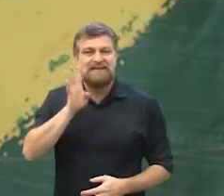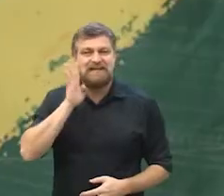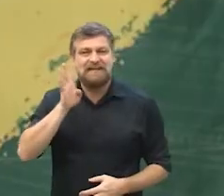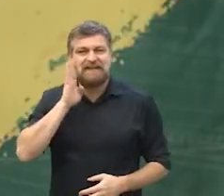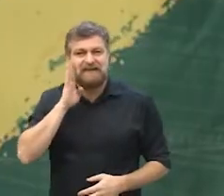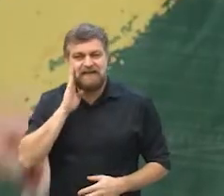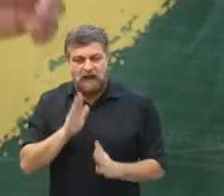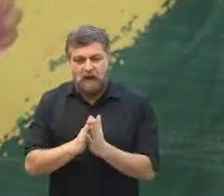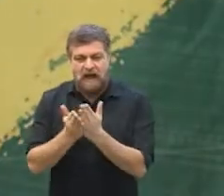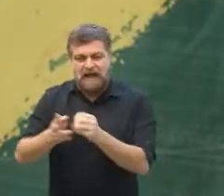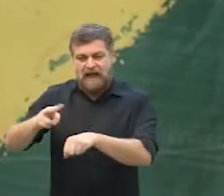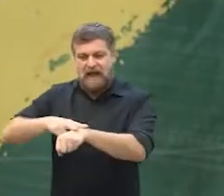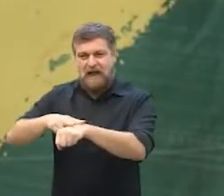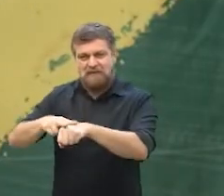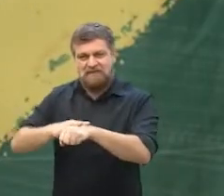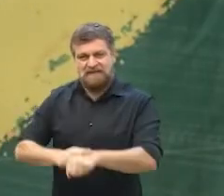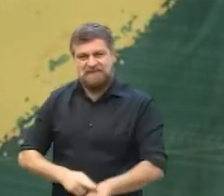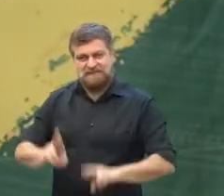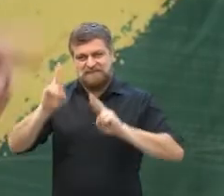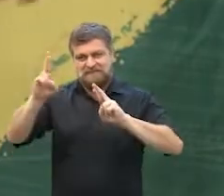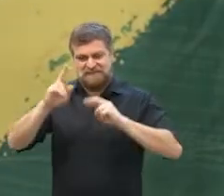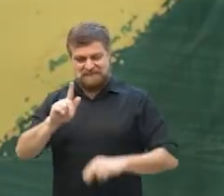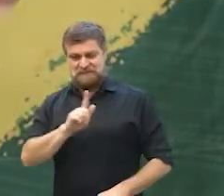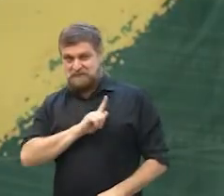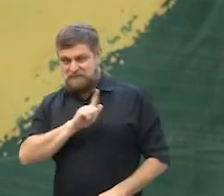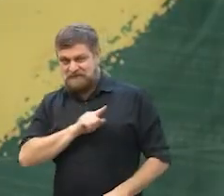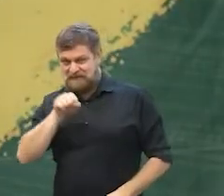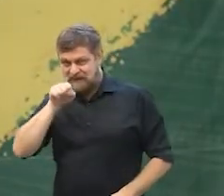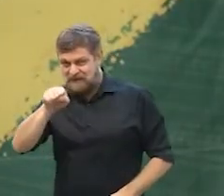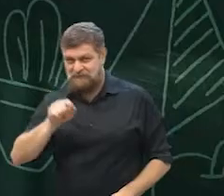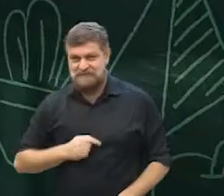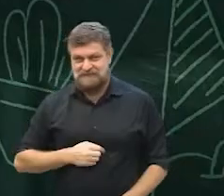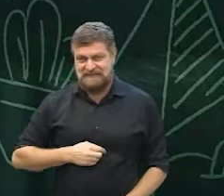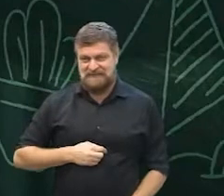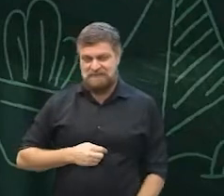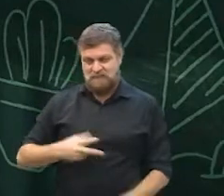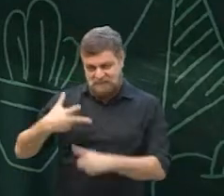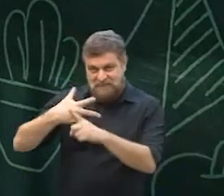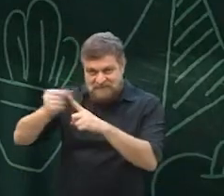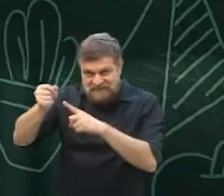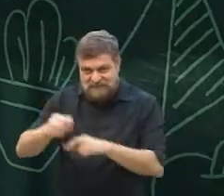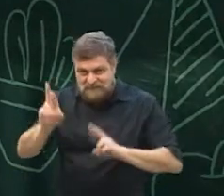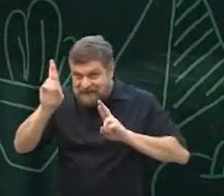capa verde, a cor do Guarani, né, professor? Você é torcedor do Vitória, é.